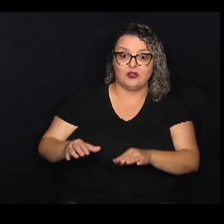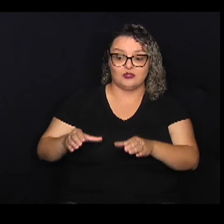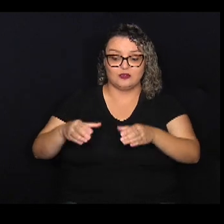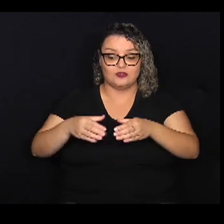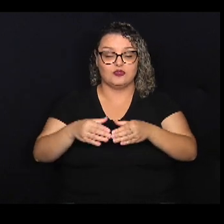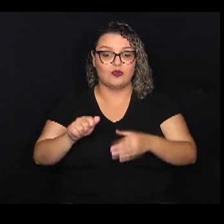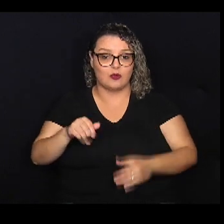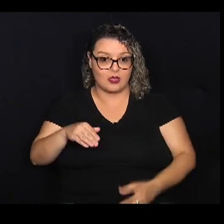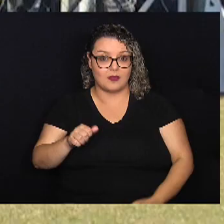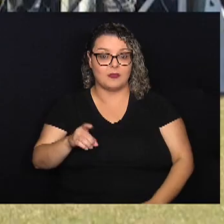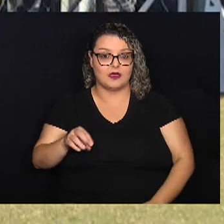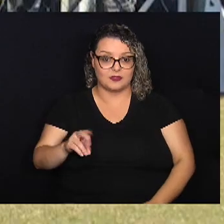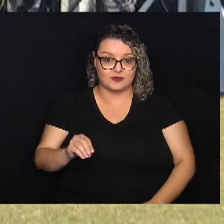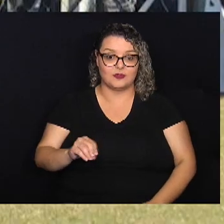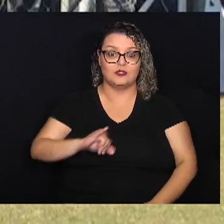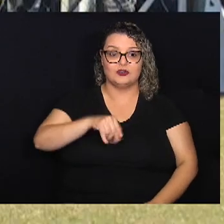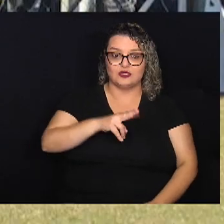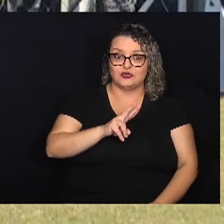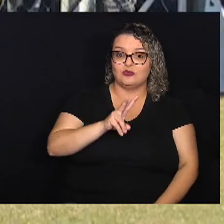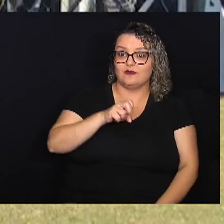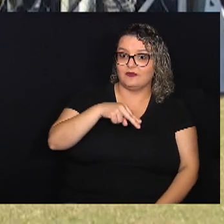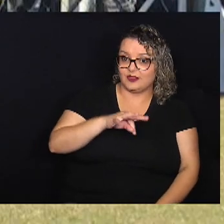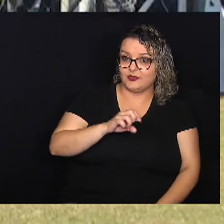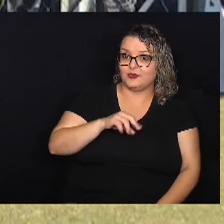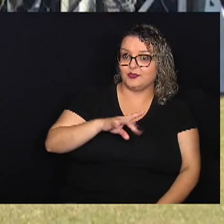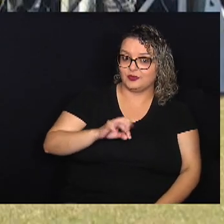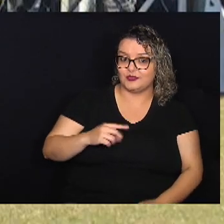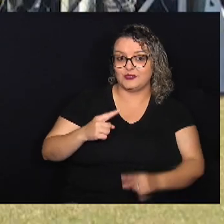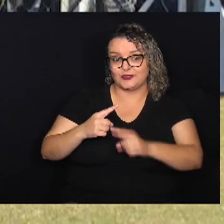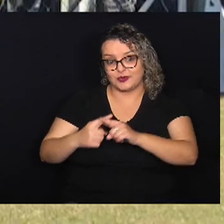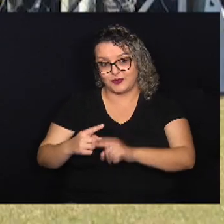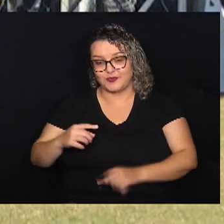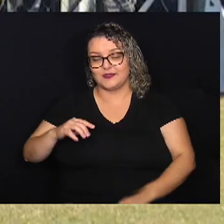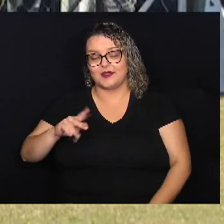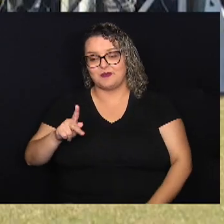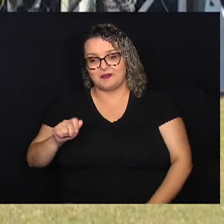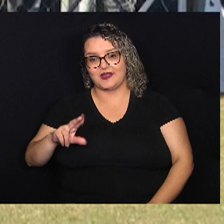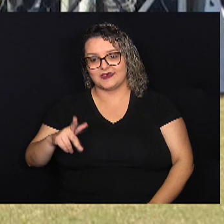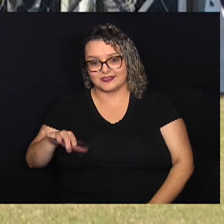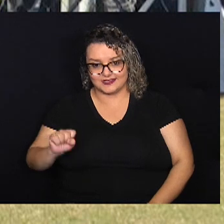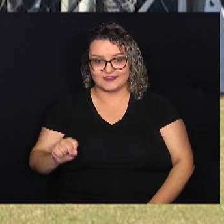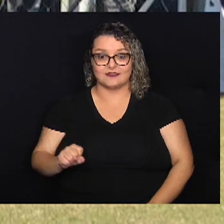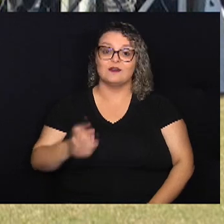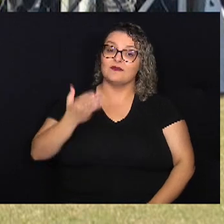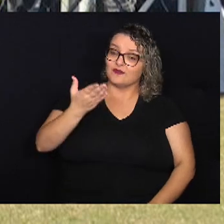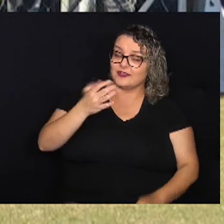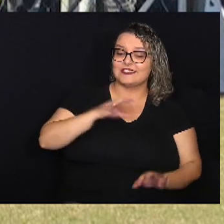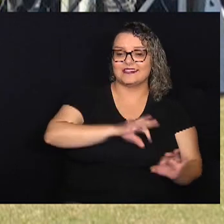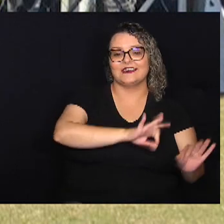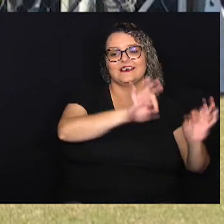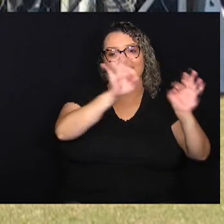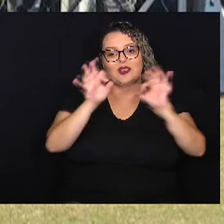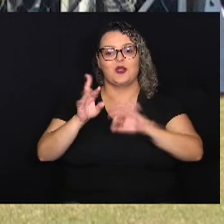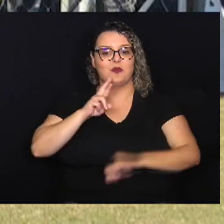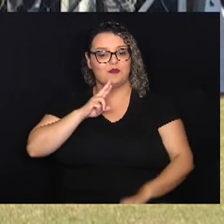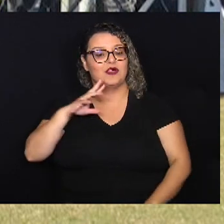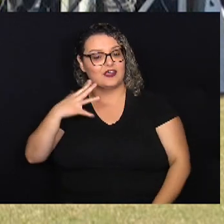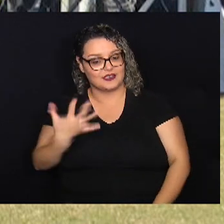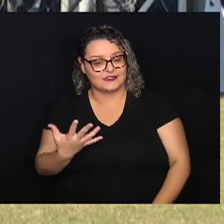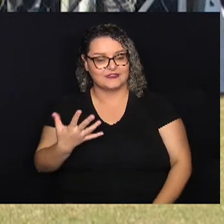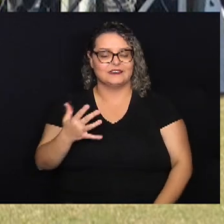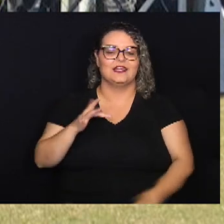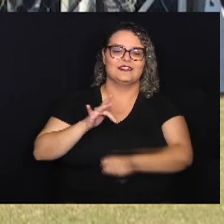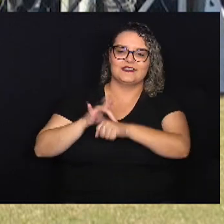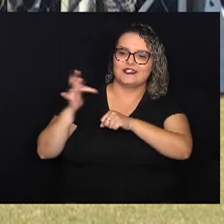será entre o Juventude e Parsas, lá em Cosmópolis. Então você pode aí, você que acompanha os resultados, entre nas redes